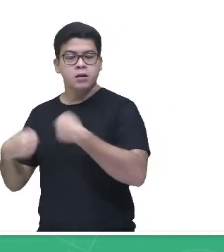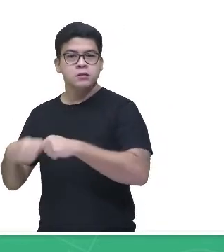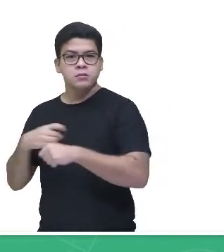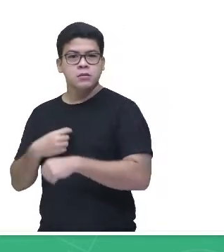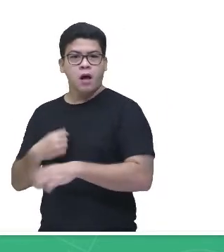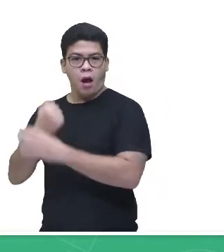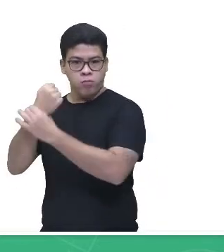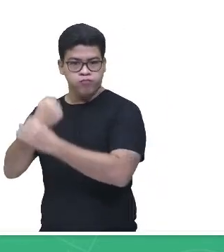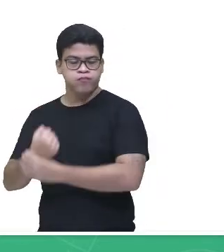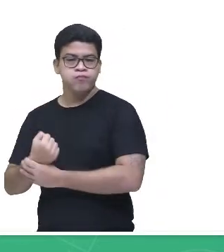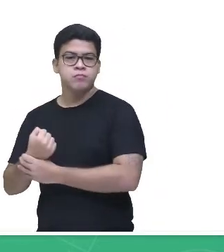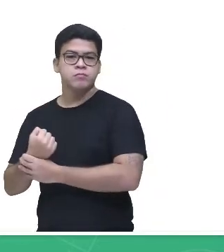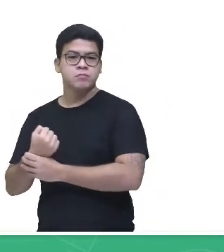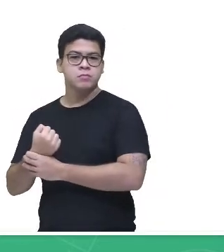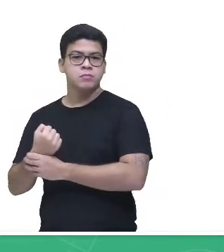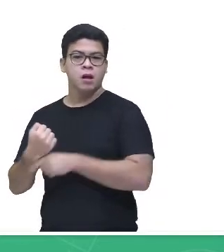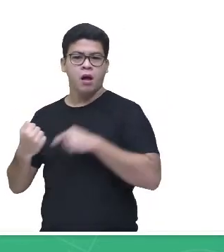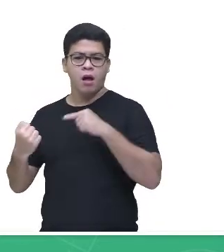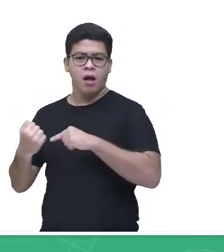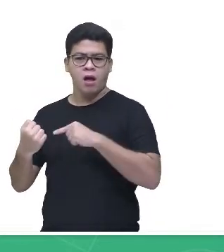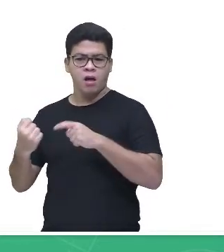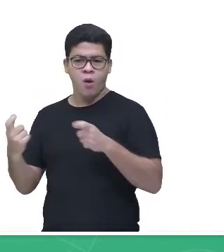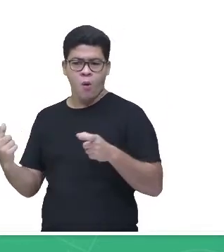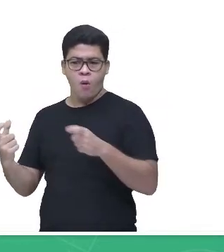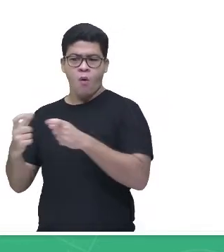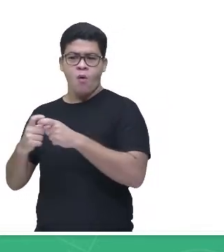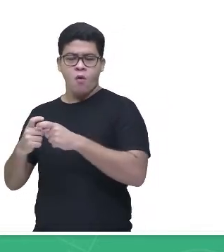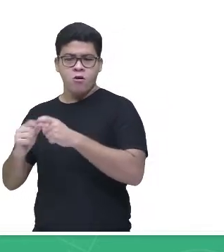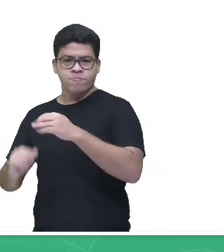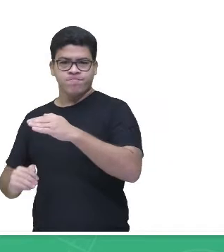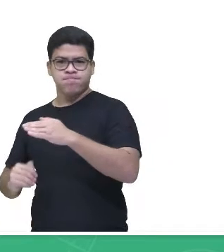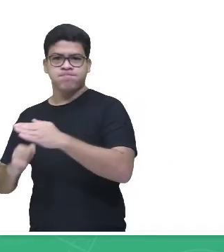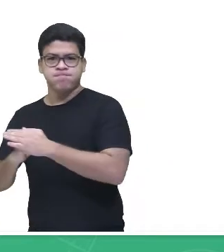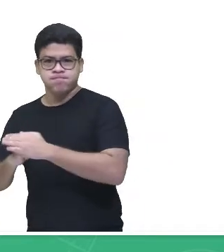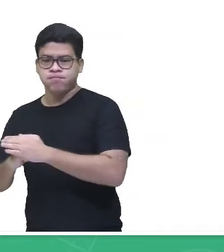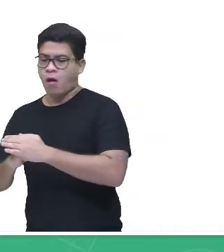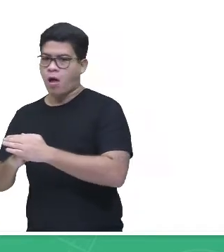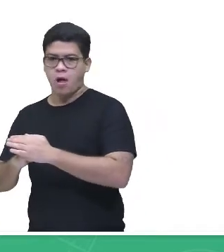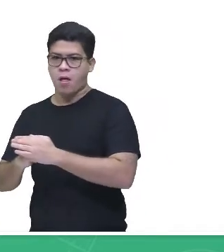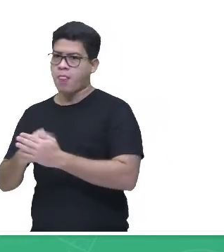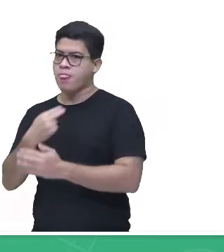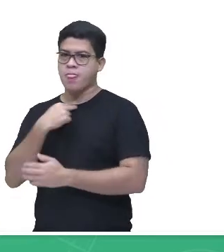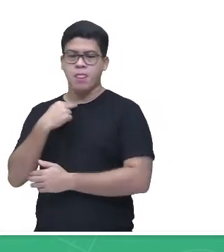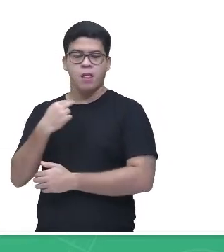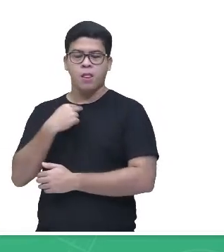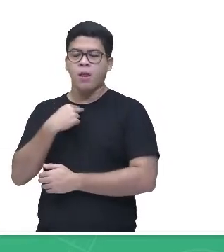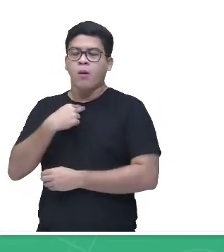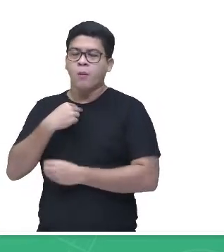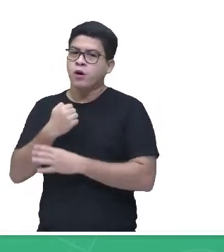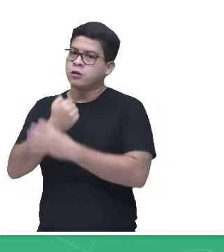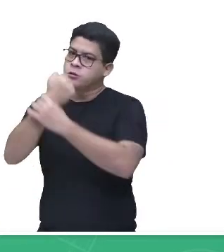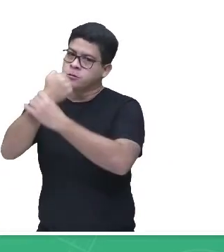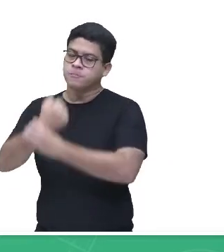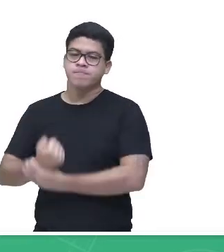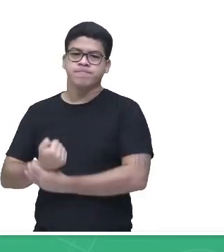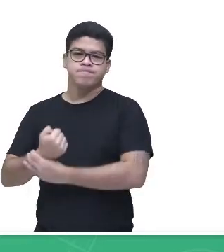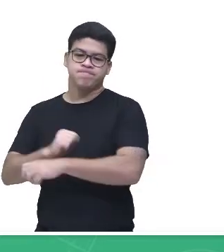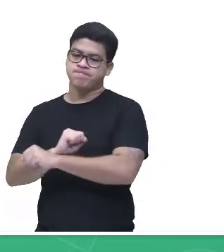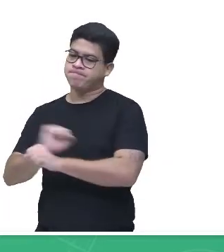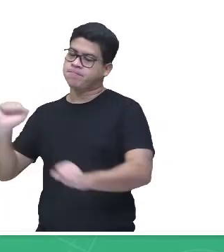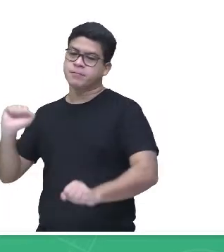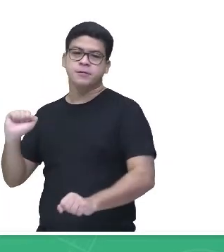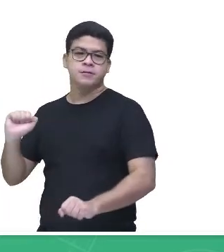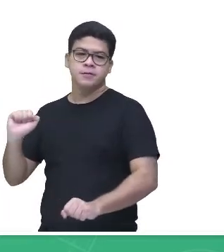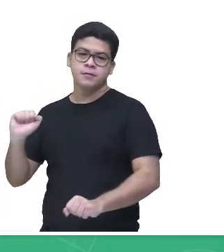absolutista. Quando ele dizia limitar, ele está dizendo não ao absolutismo. Isso